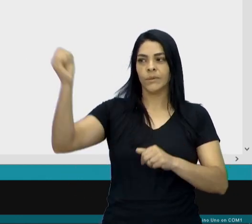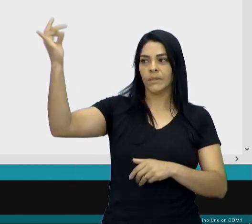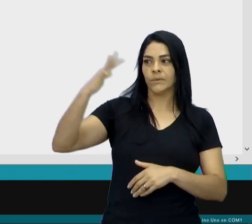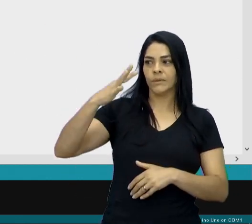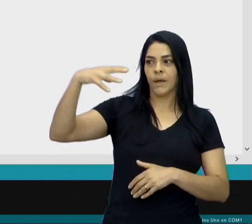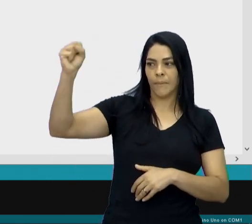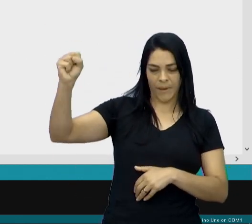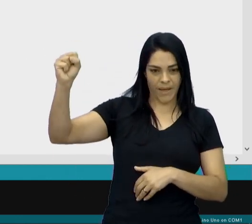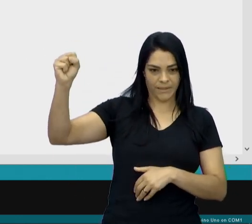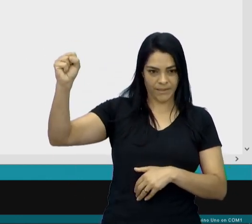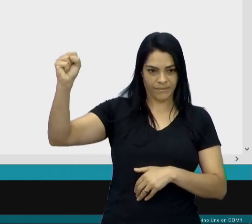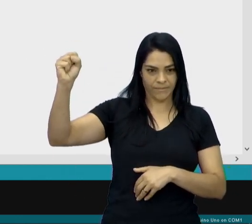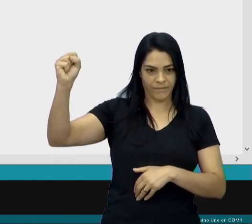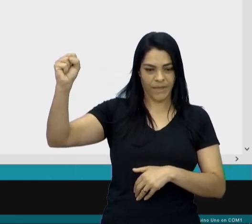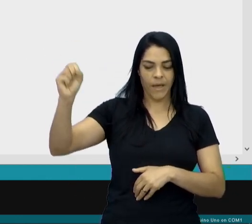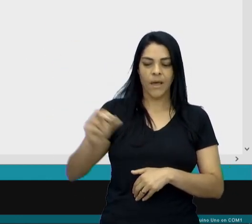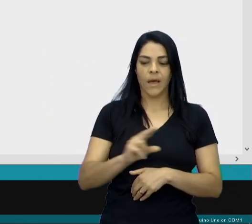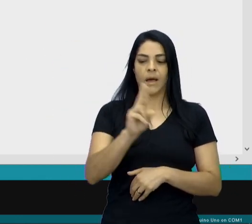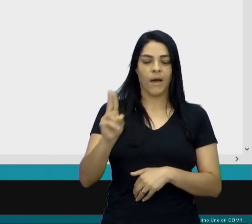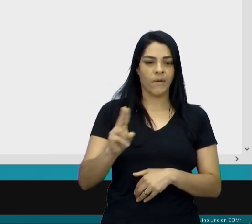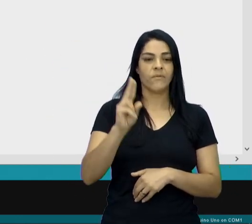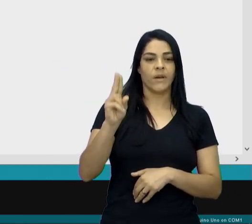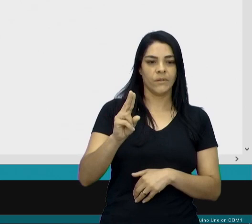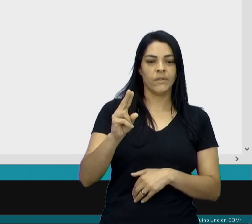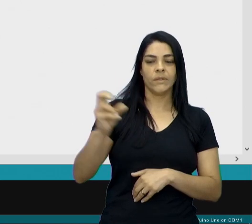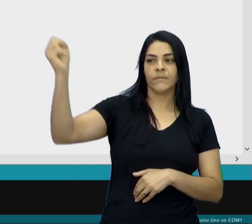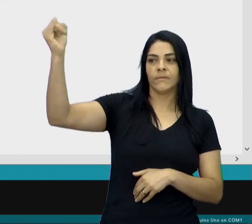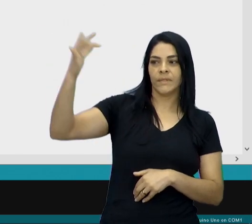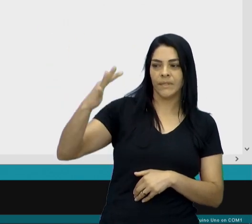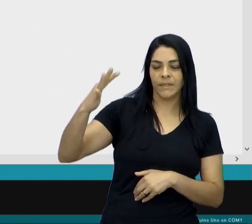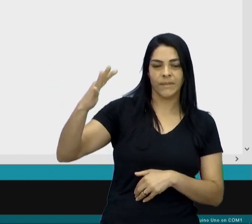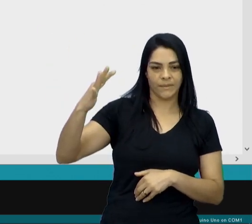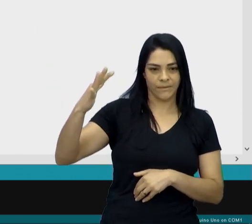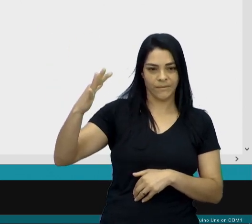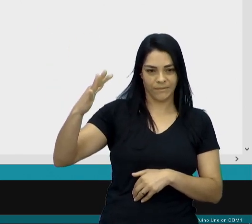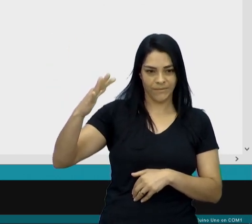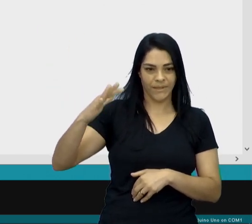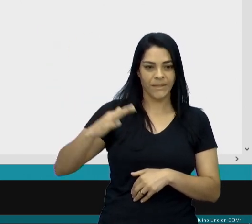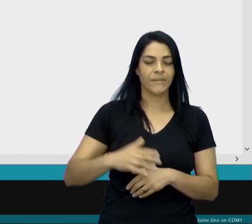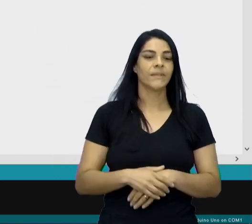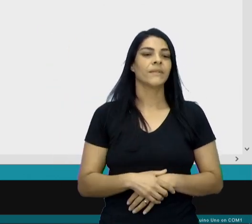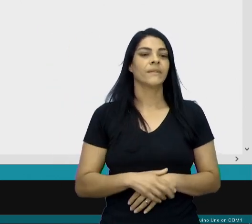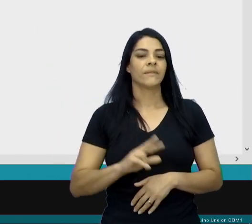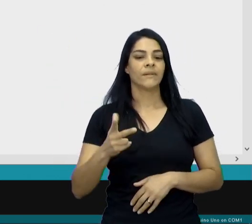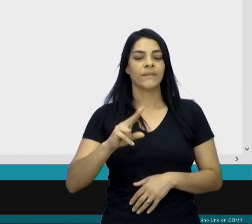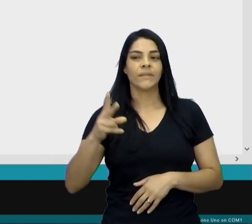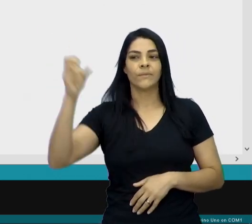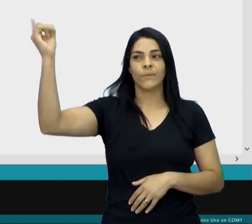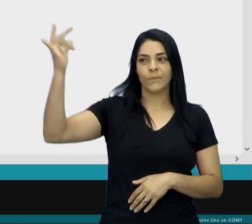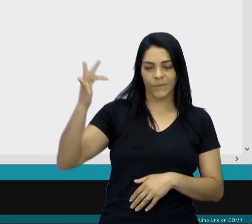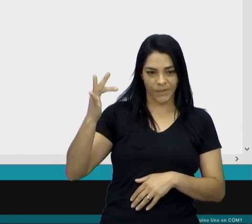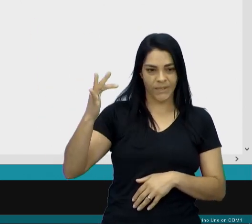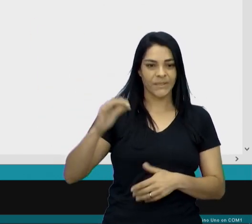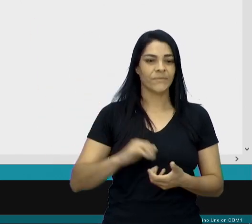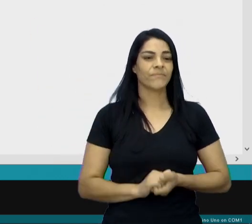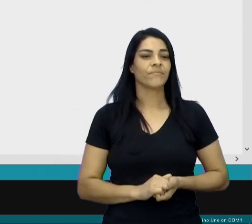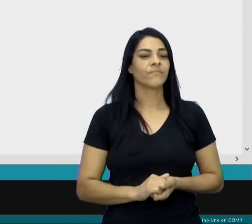a gente vai utilizando, vai acrescentando números aqui. E, por fim, nós vamos fazer aqui